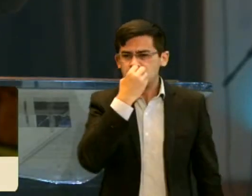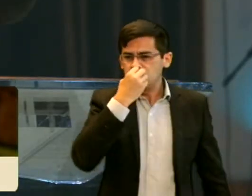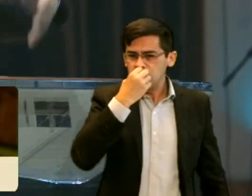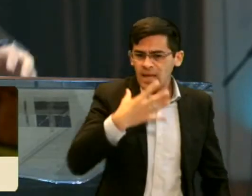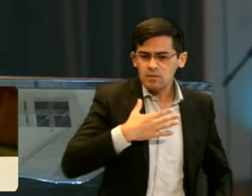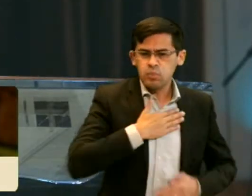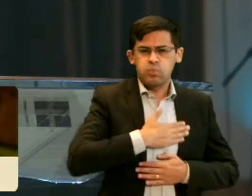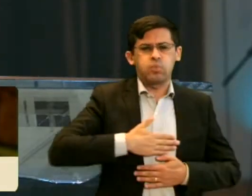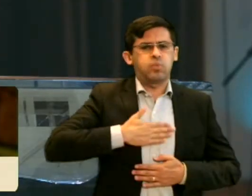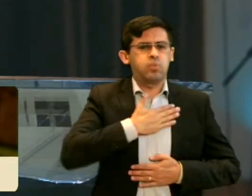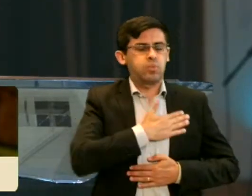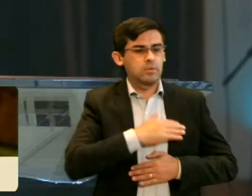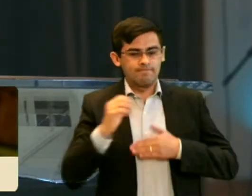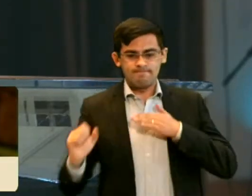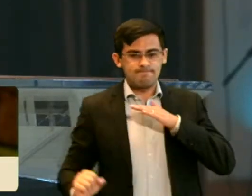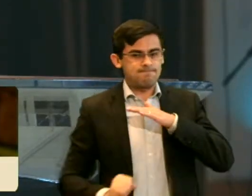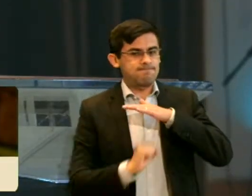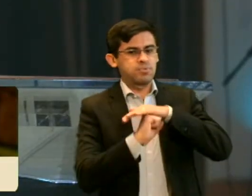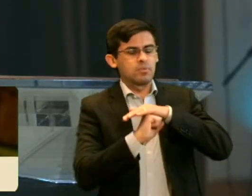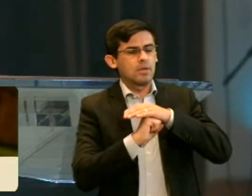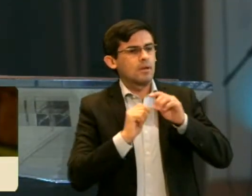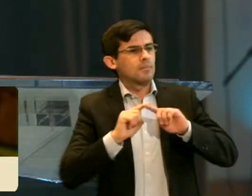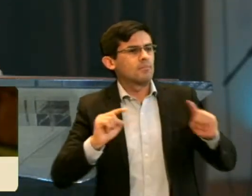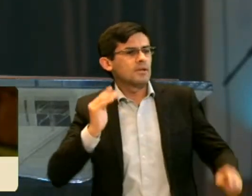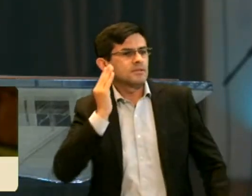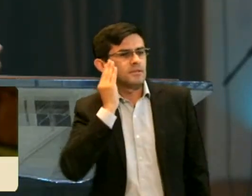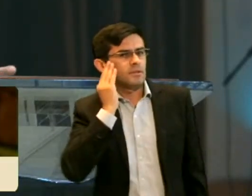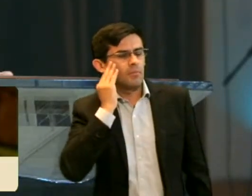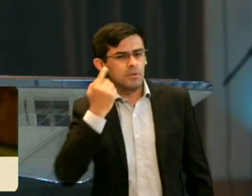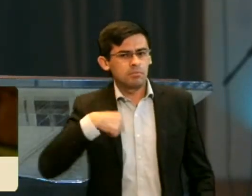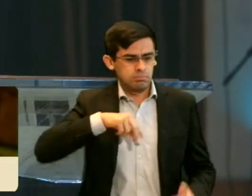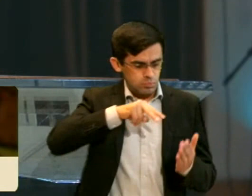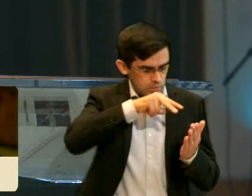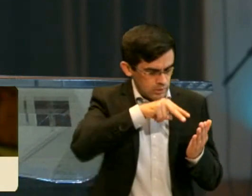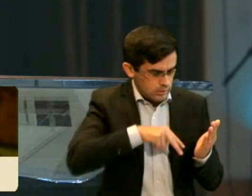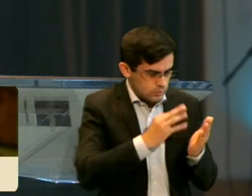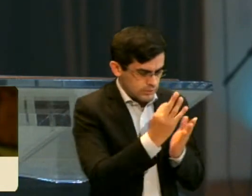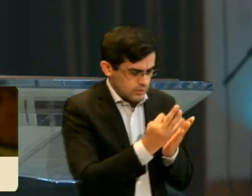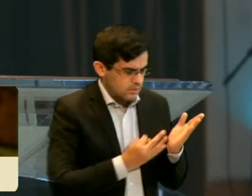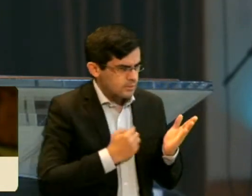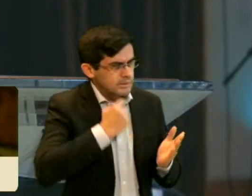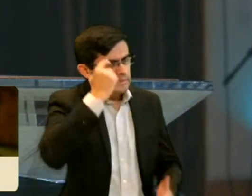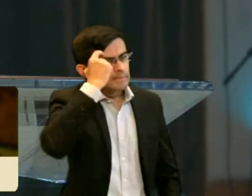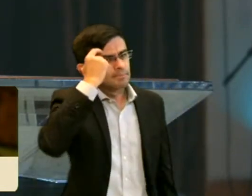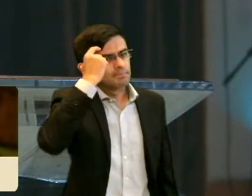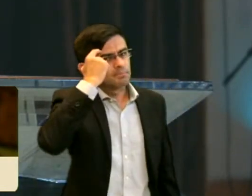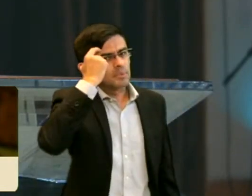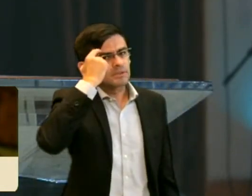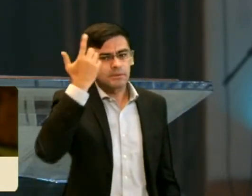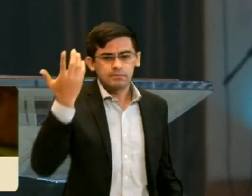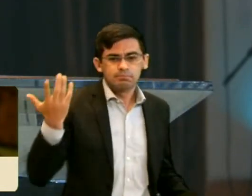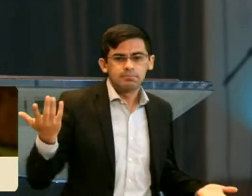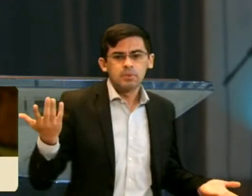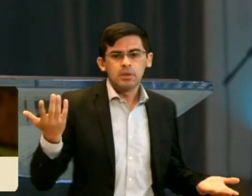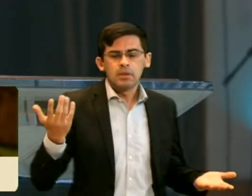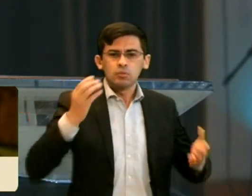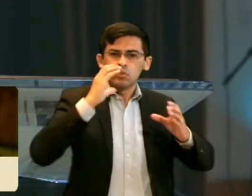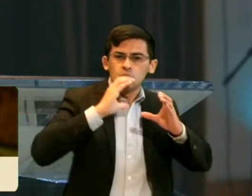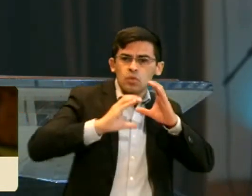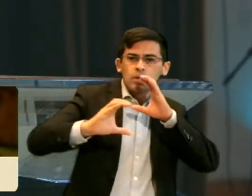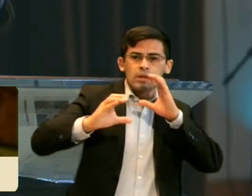bem-estar e prazer. E sabe, quando eu estava lendo esse texto e pensando na perspectiva do